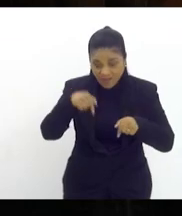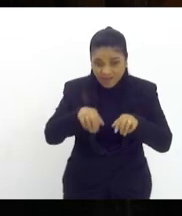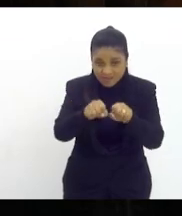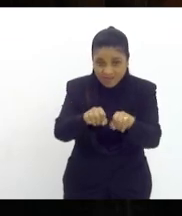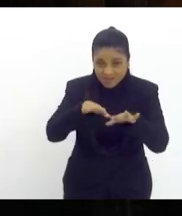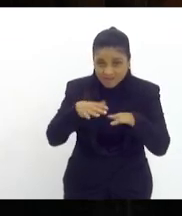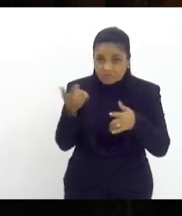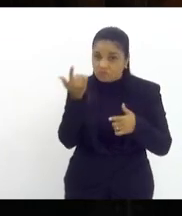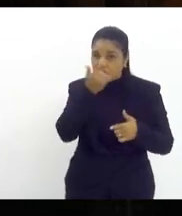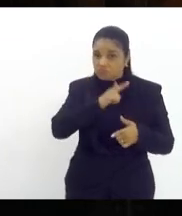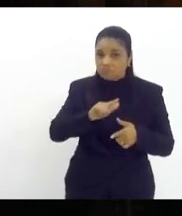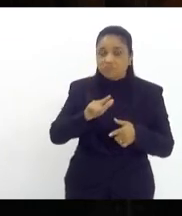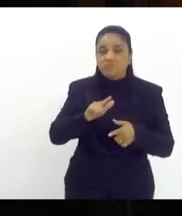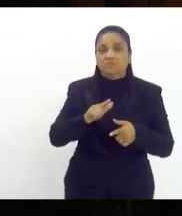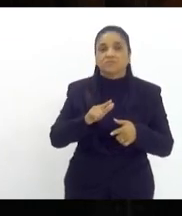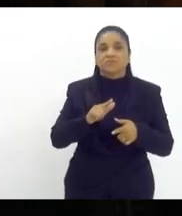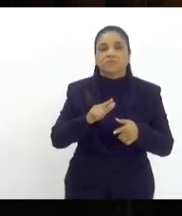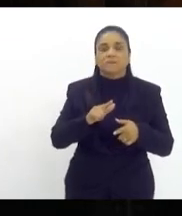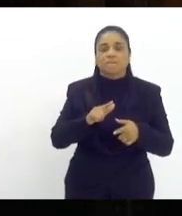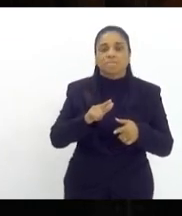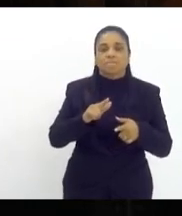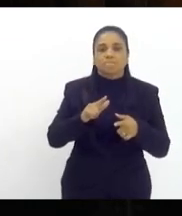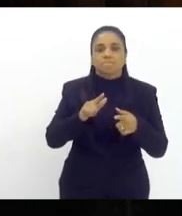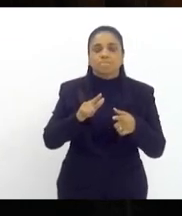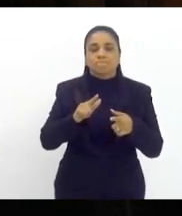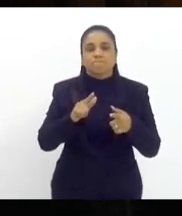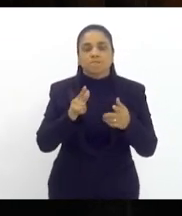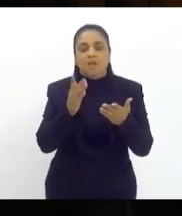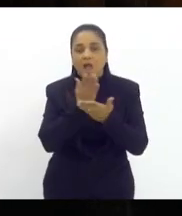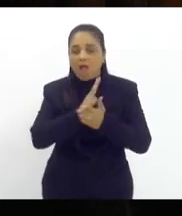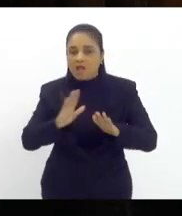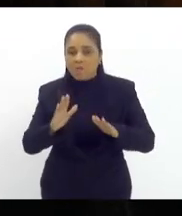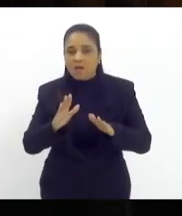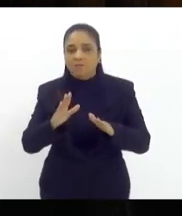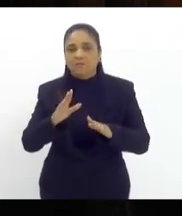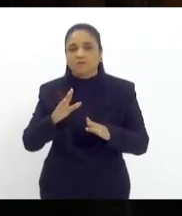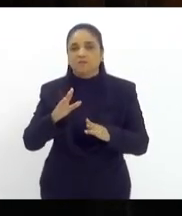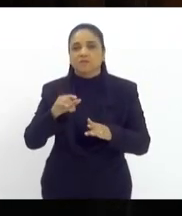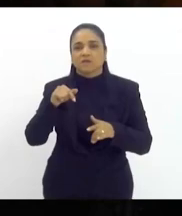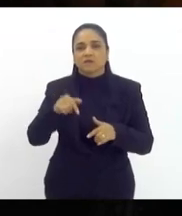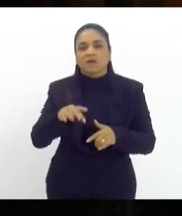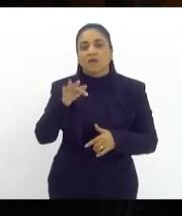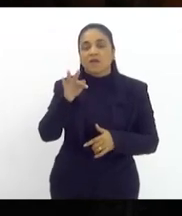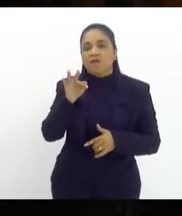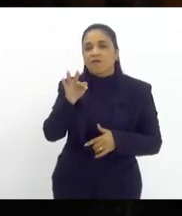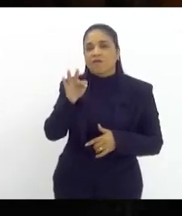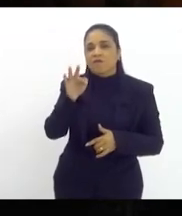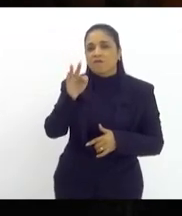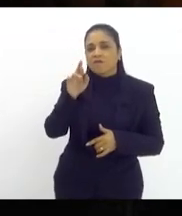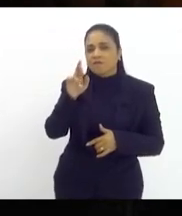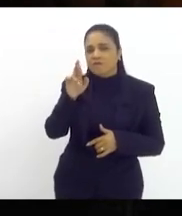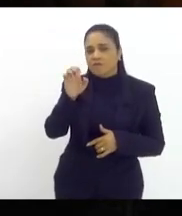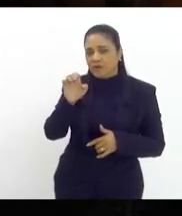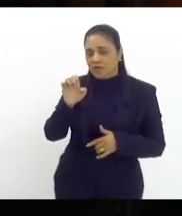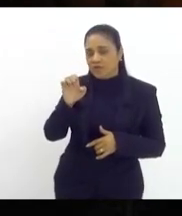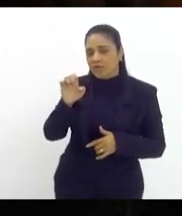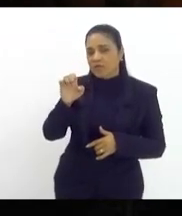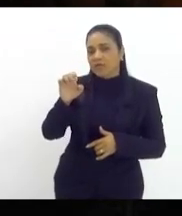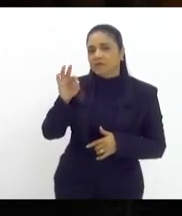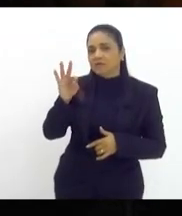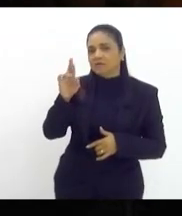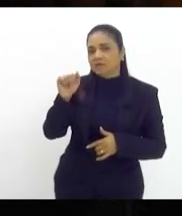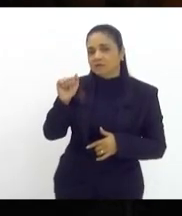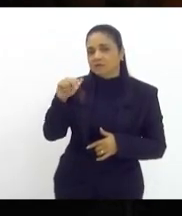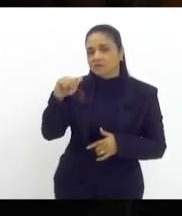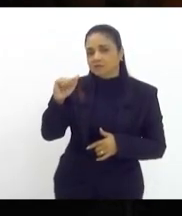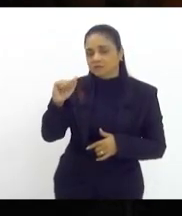maioria para quebrar esse cartel que aqui no estado do Rio de Janeiro se chamava FETransport mudaram de nome para fazer um rebranding de marketing